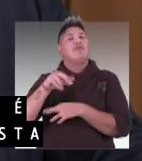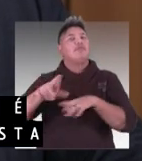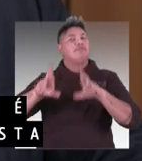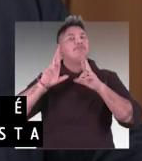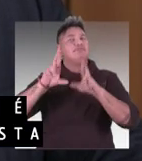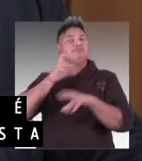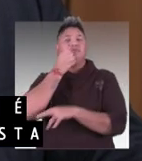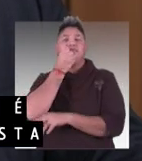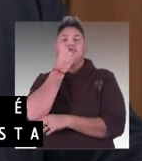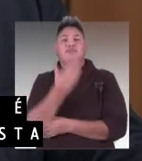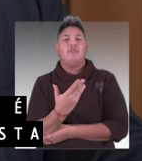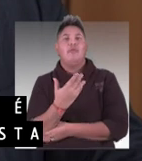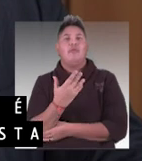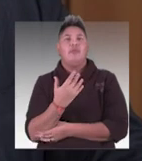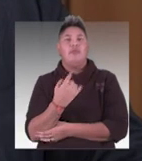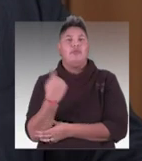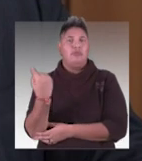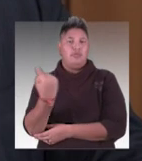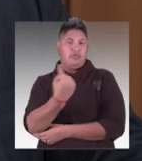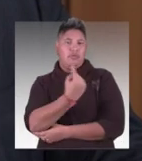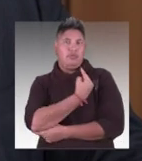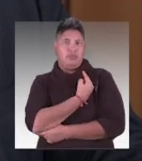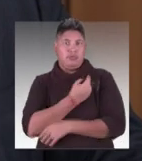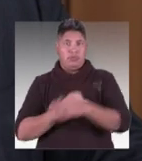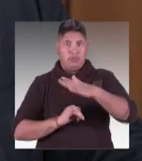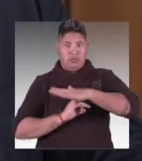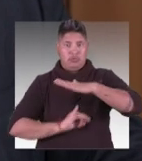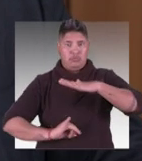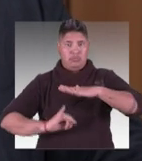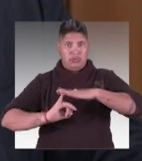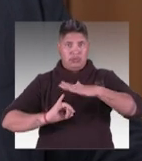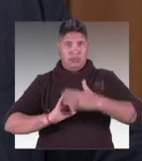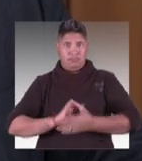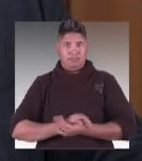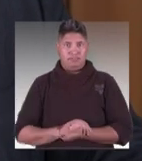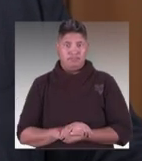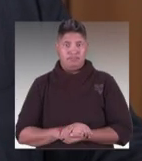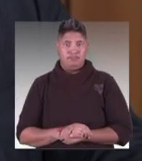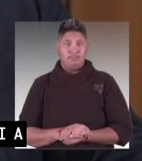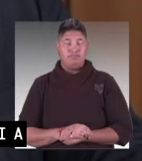otimista para a nossa instituição.